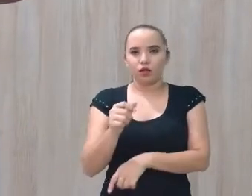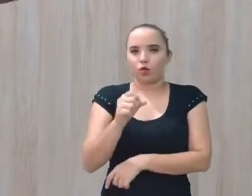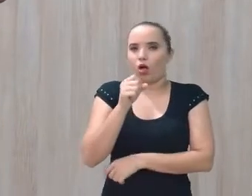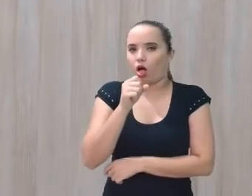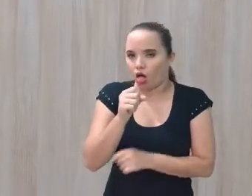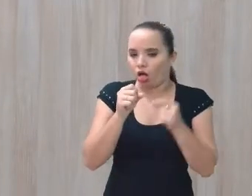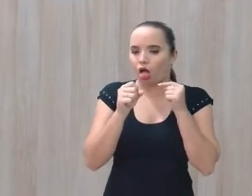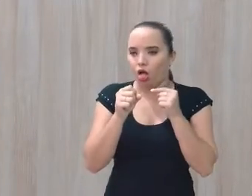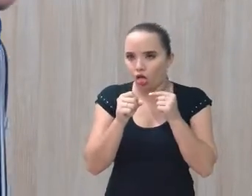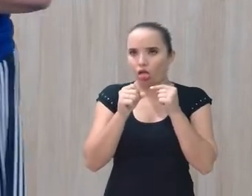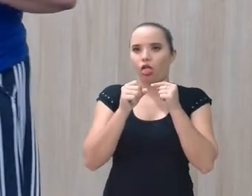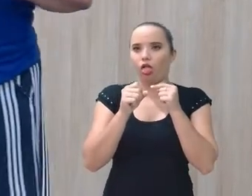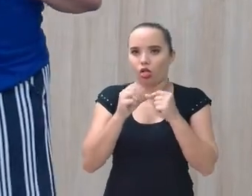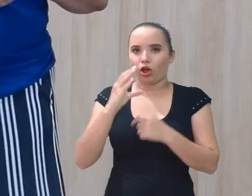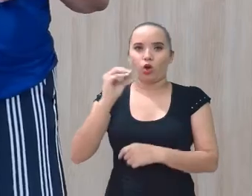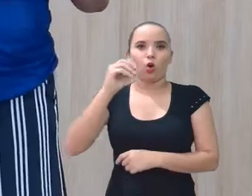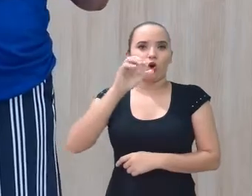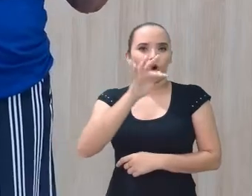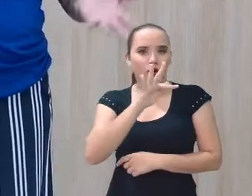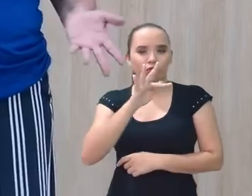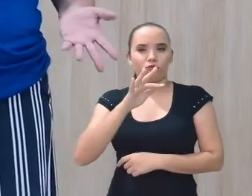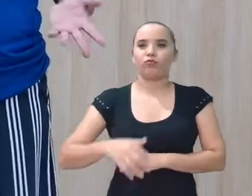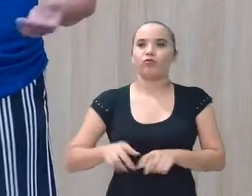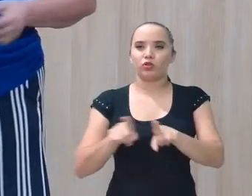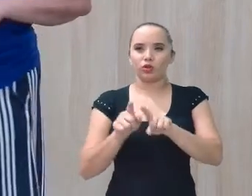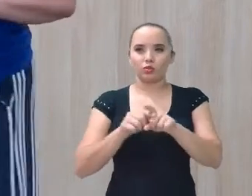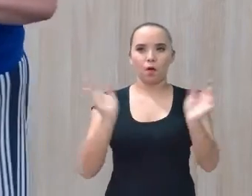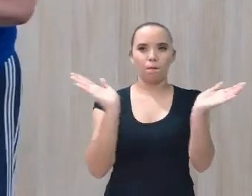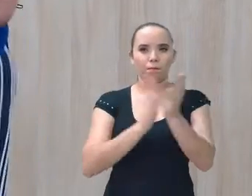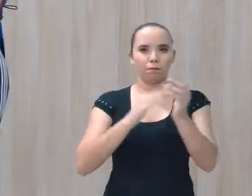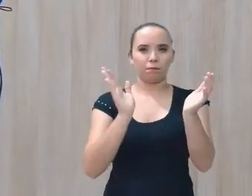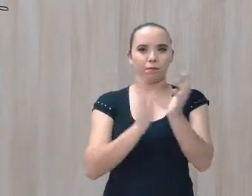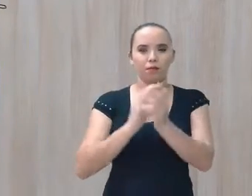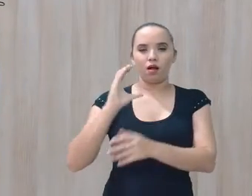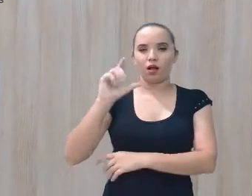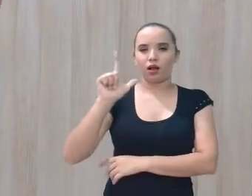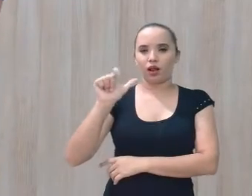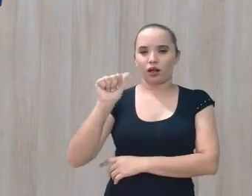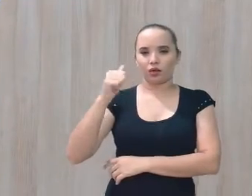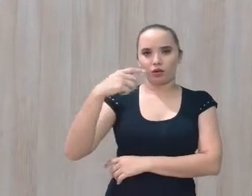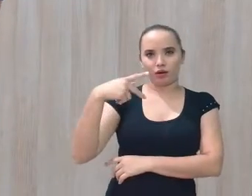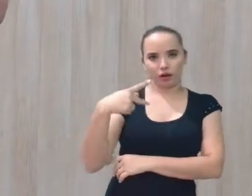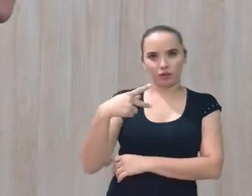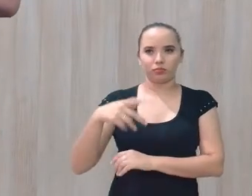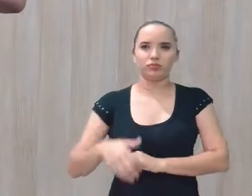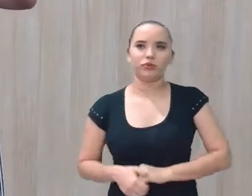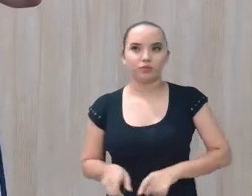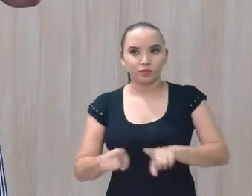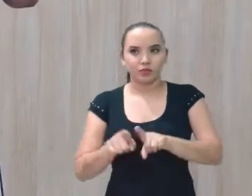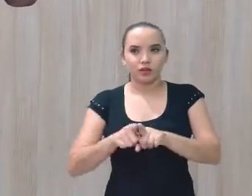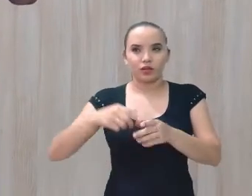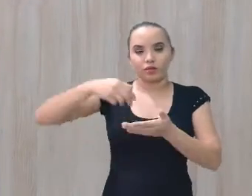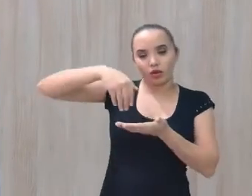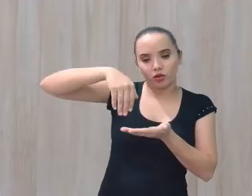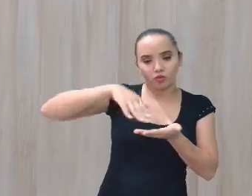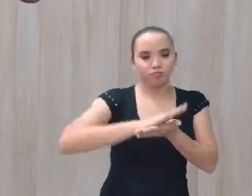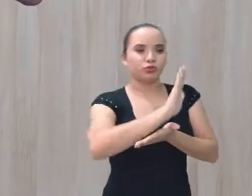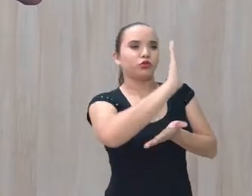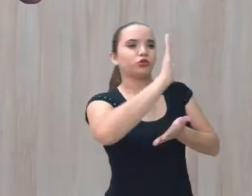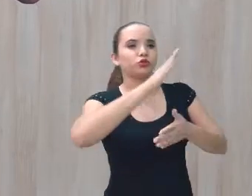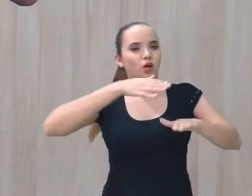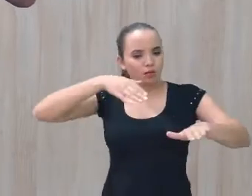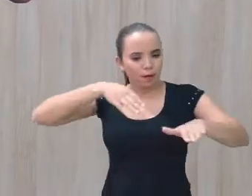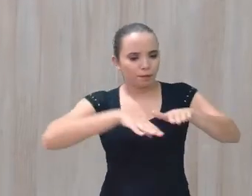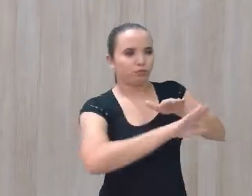da tosse, o clap, clap, clap, clap das palmas. Eu botei assim para escorregar. Essa